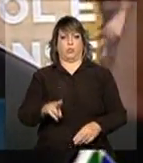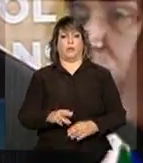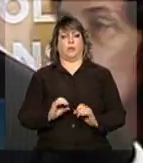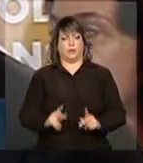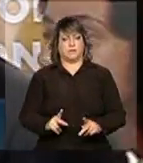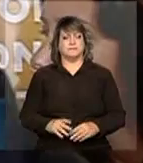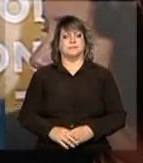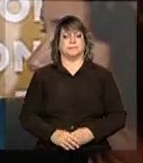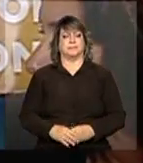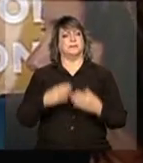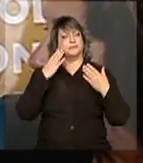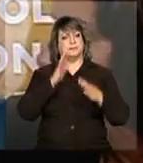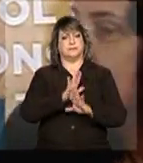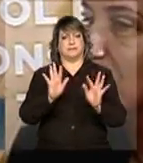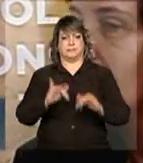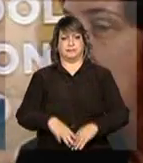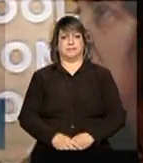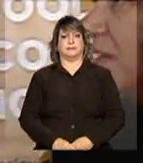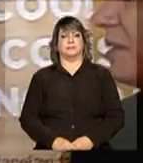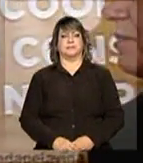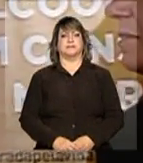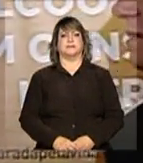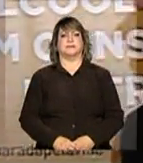bom? Obrigado, gente.